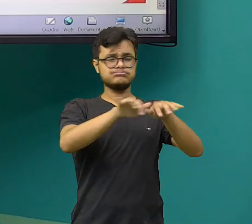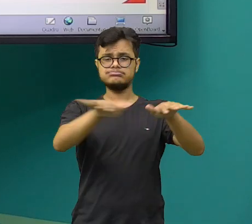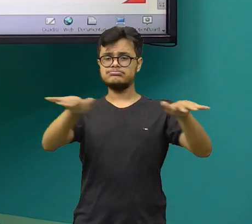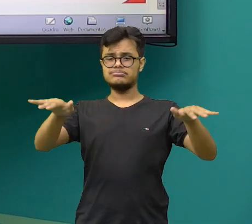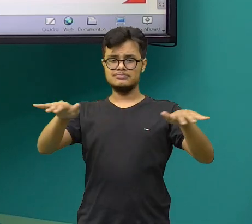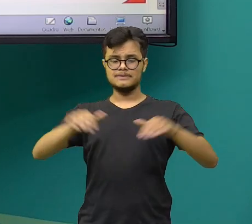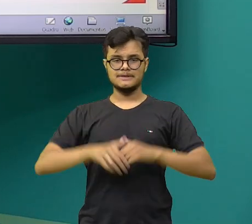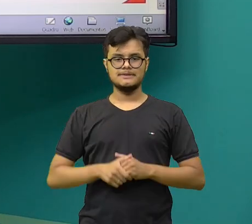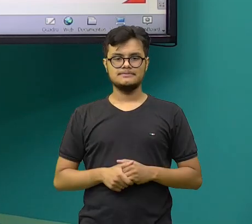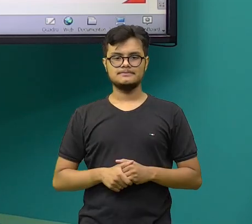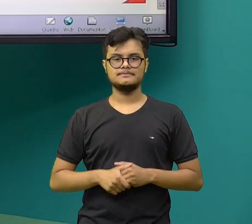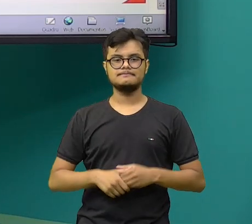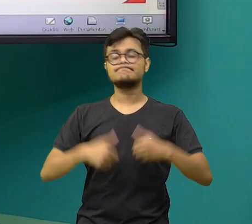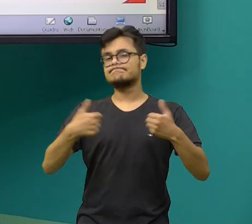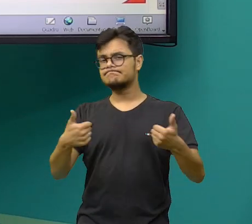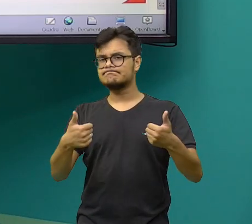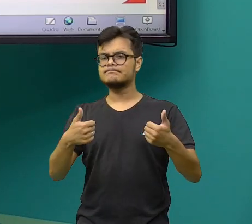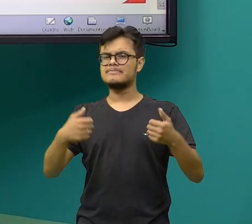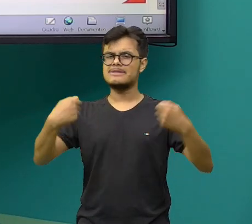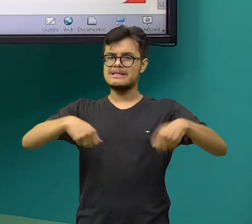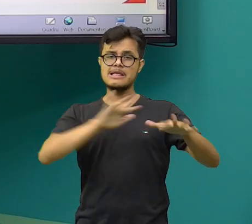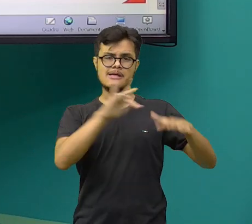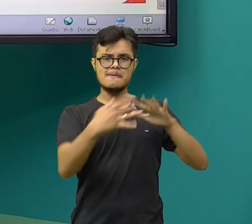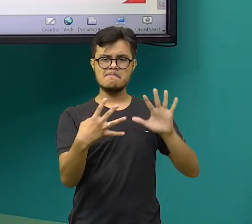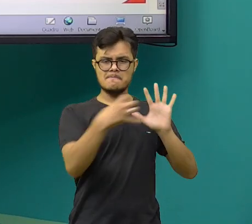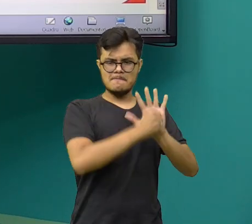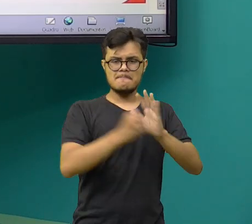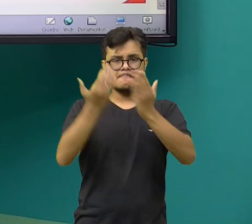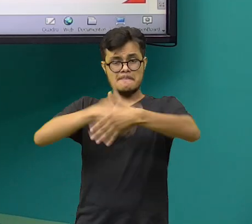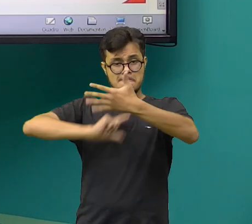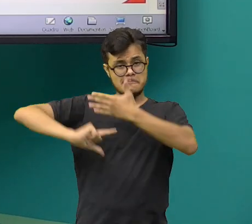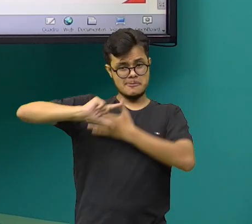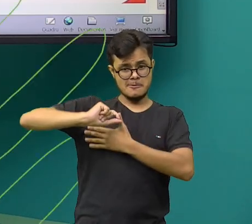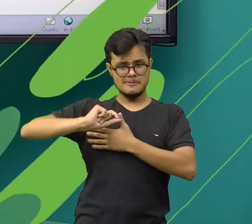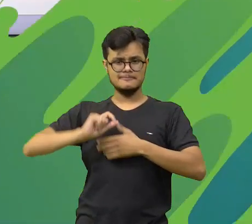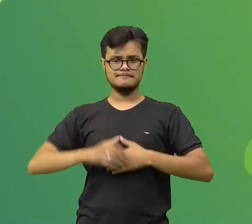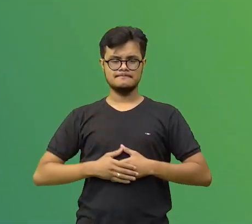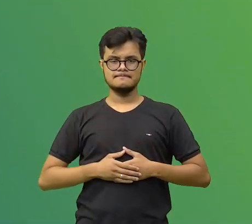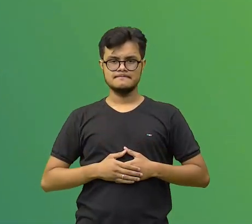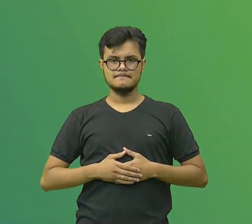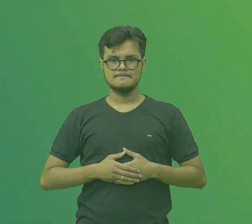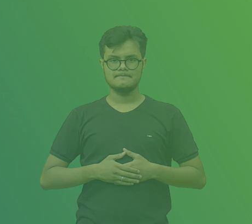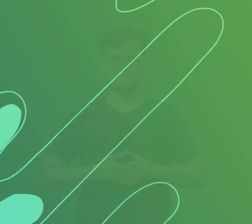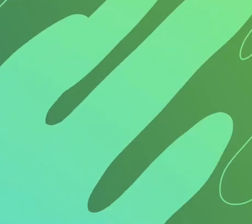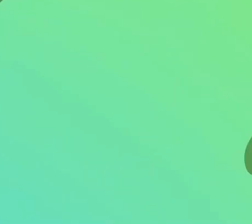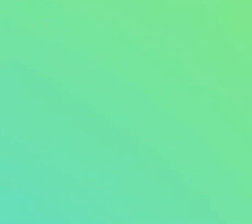fria. Não esqueça de seguir aí o Preveste UEA em todas as redes sociais.